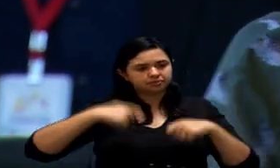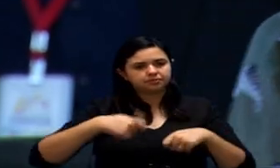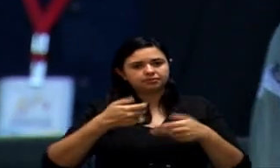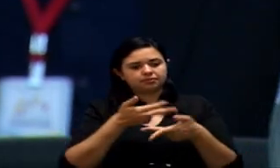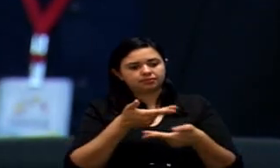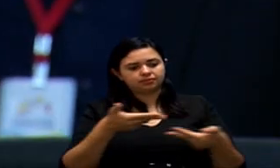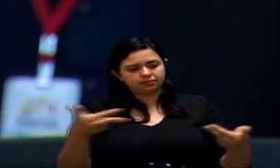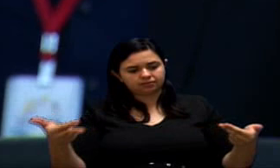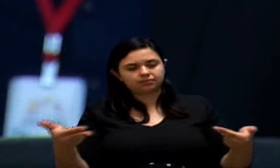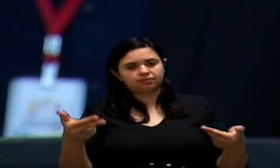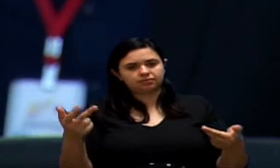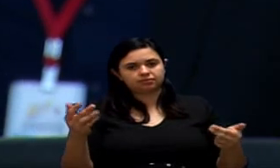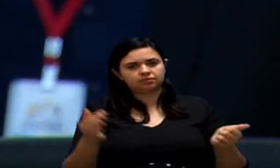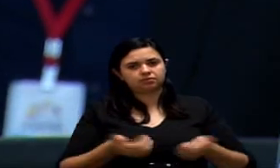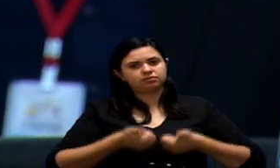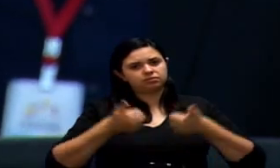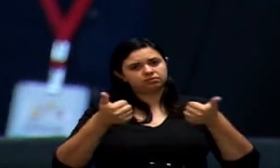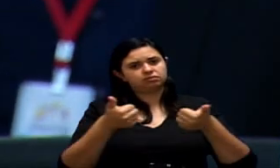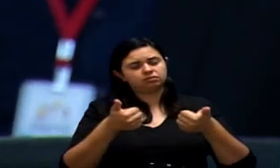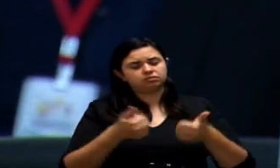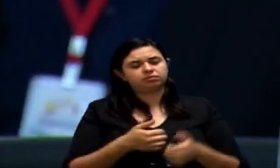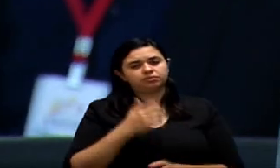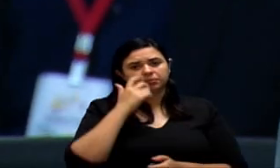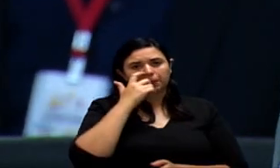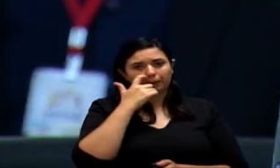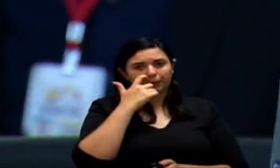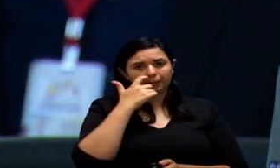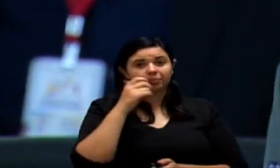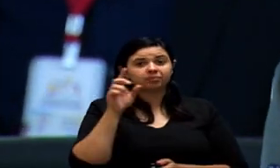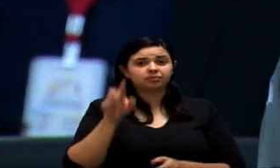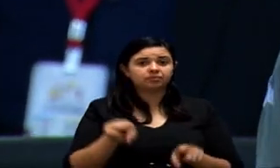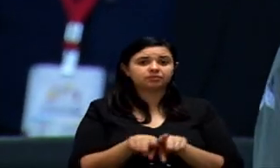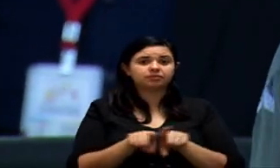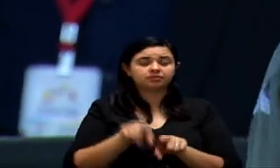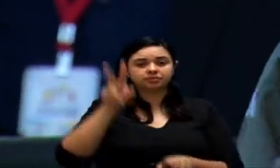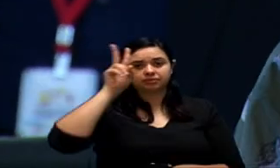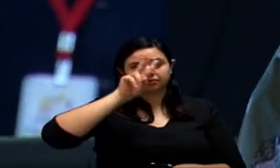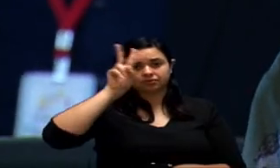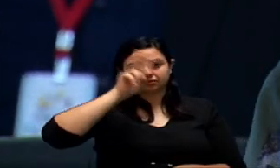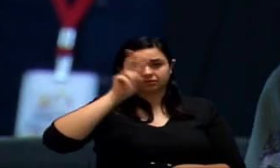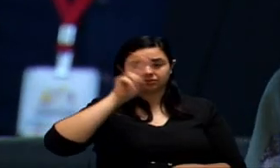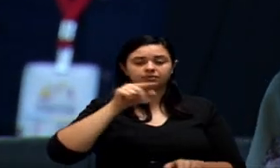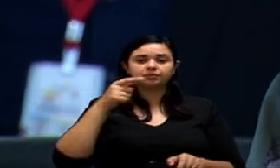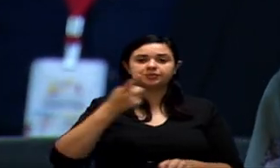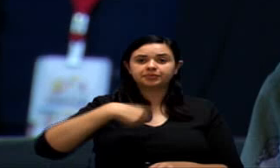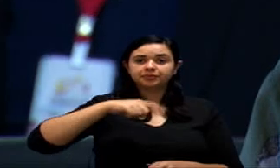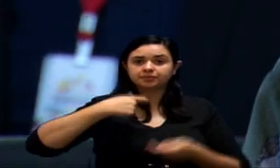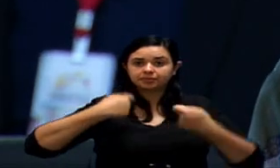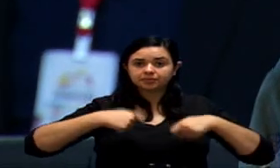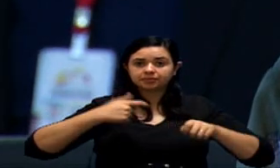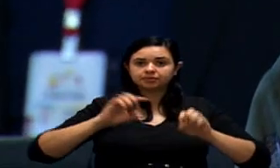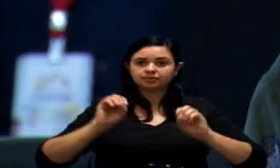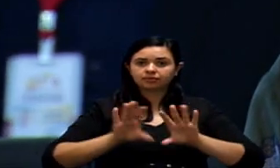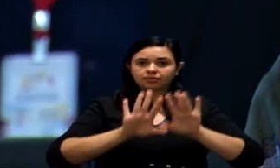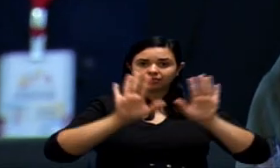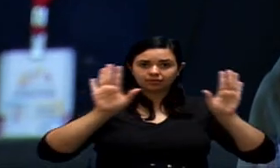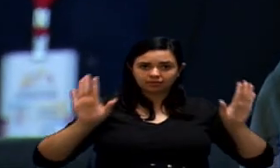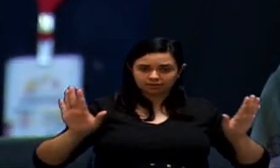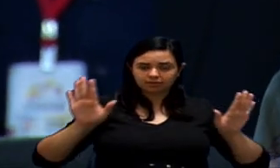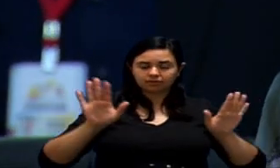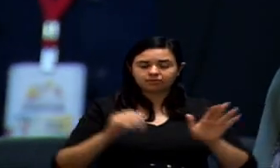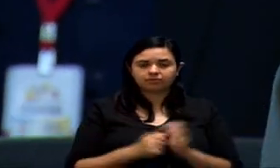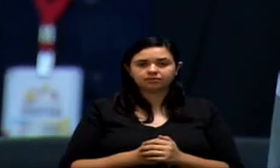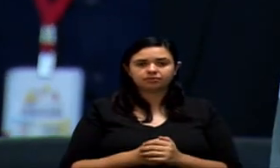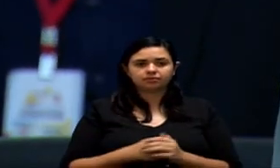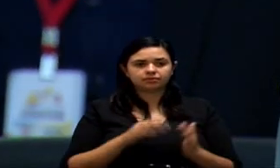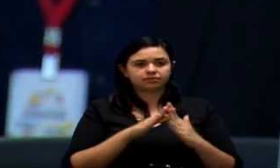importante. E lembrando, quando a gente traz a discussão de termos transparência nas